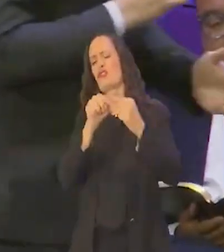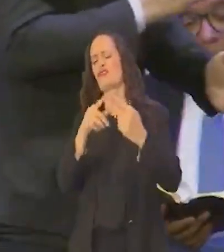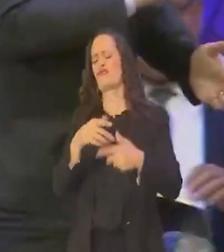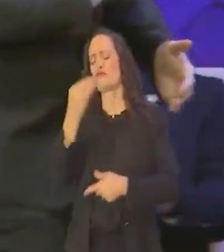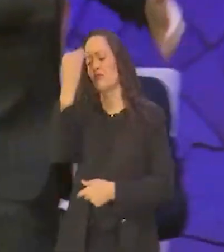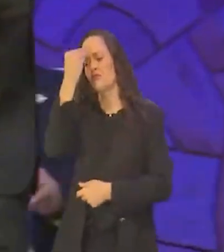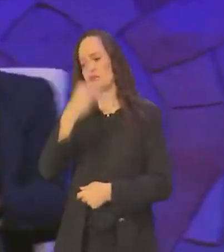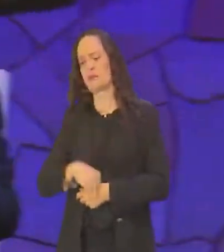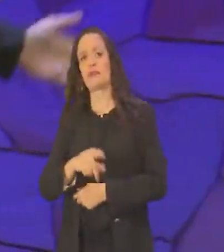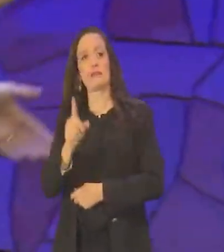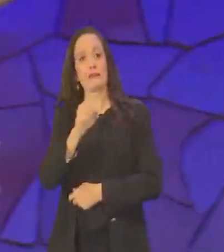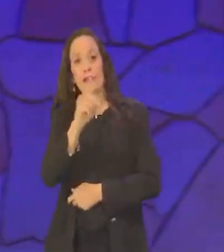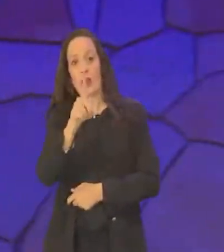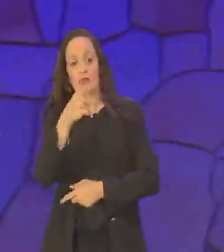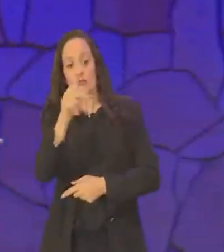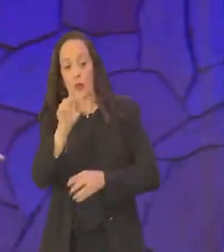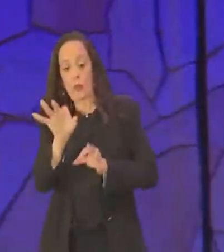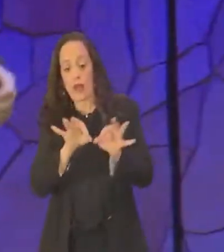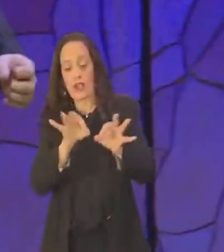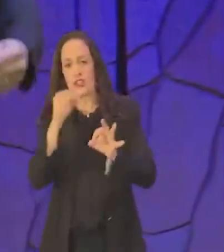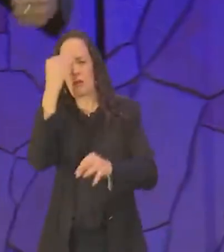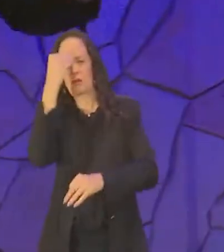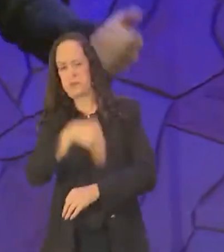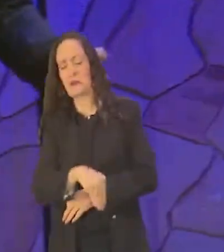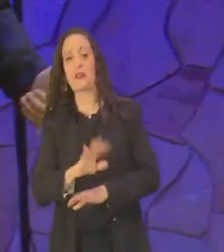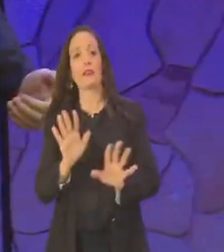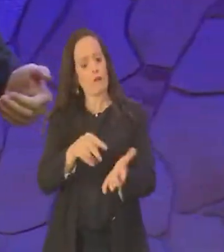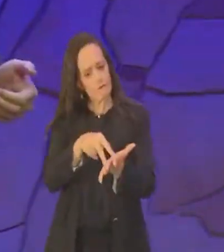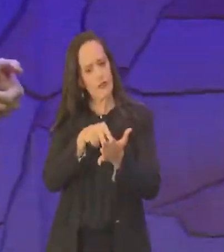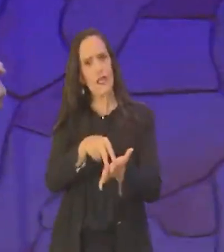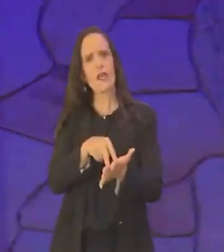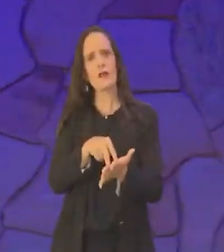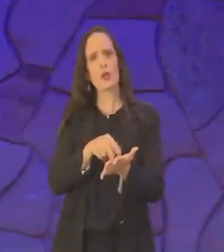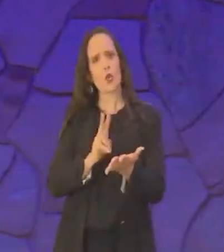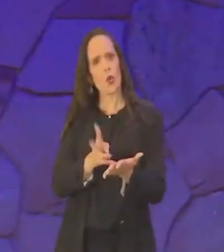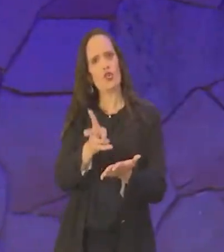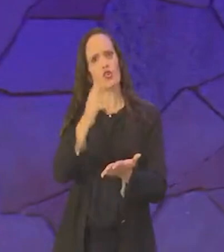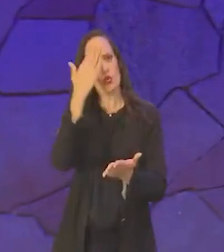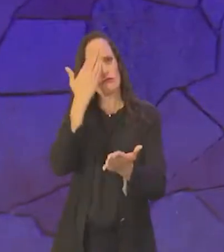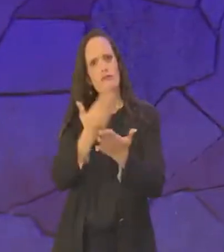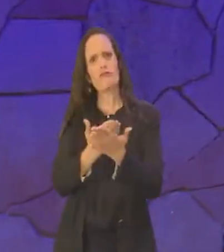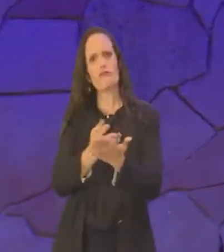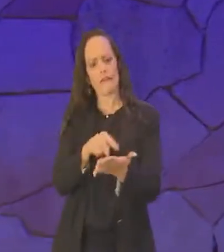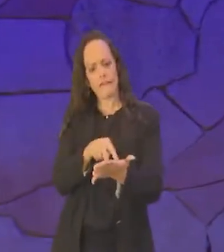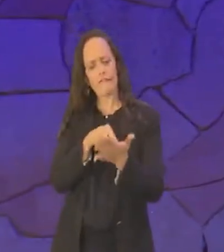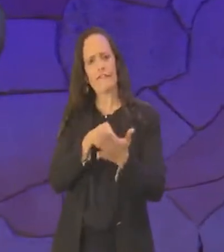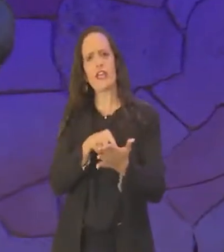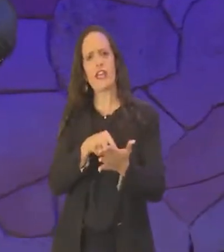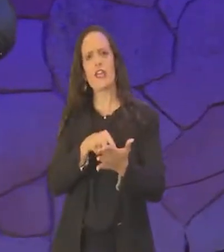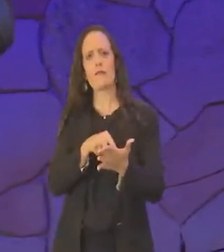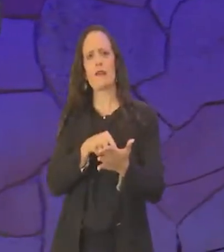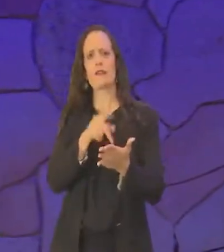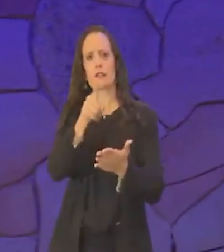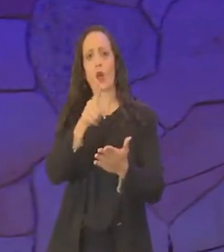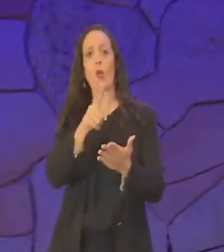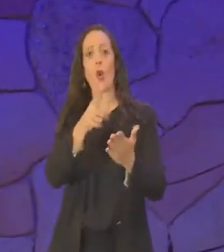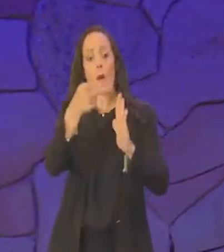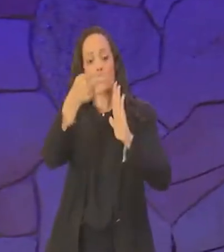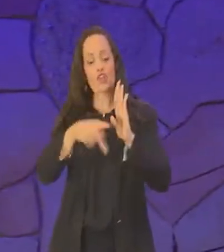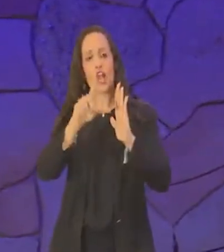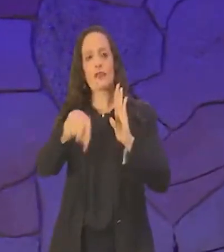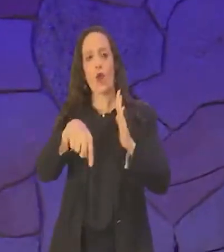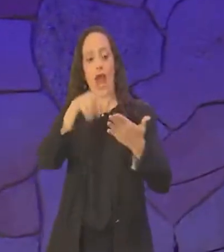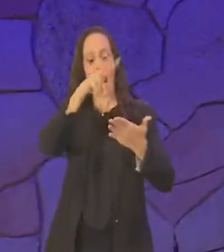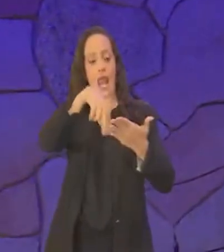convidar a não desistir do seu planejamento. Continue firme. Continue com o seu projeto de ler a Bíblia, mesmo que você não tenha